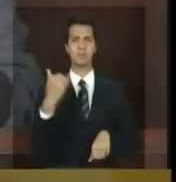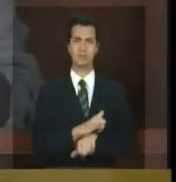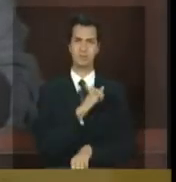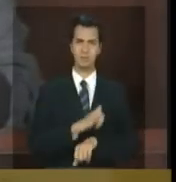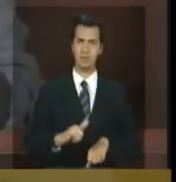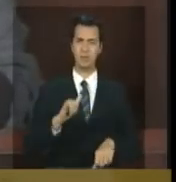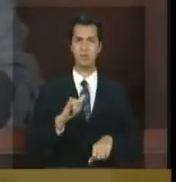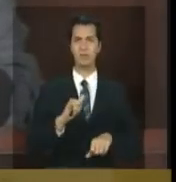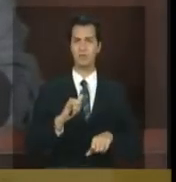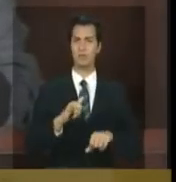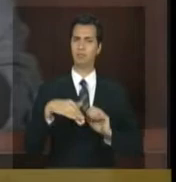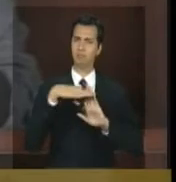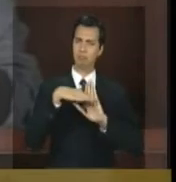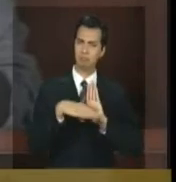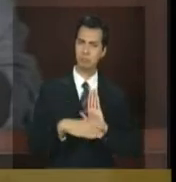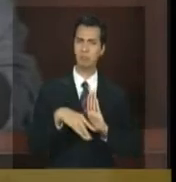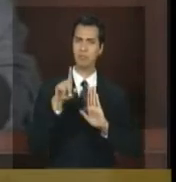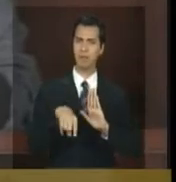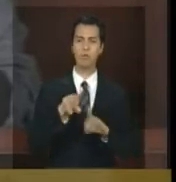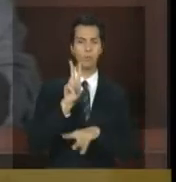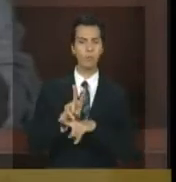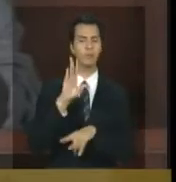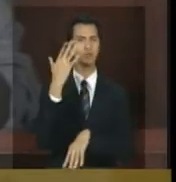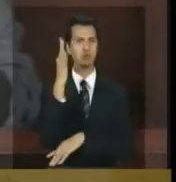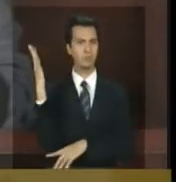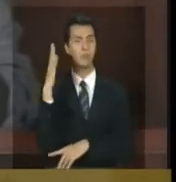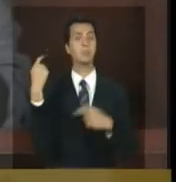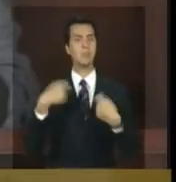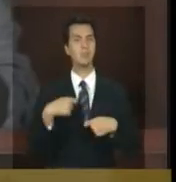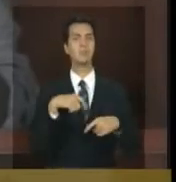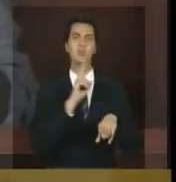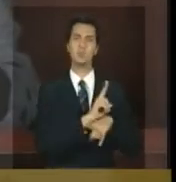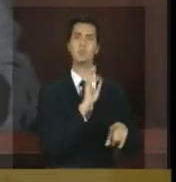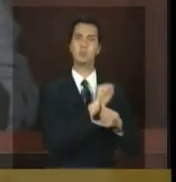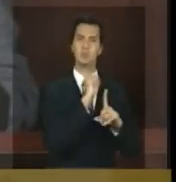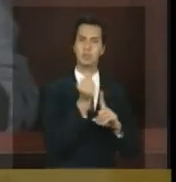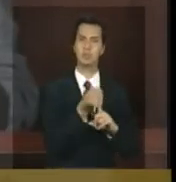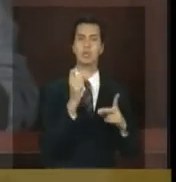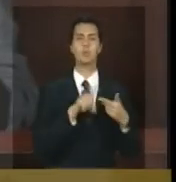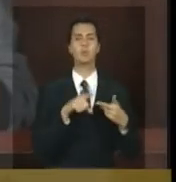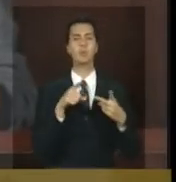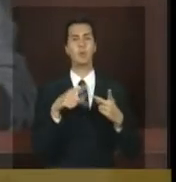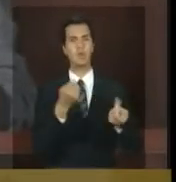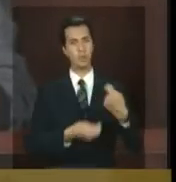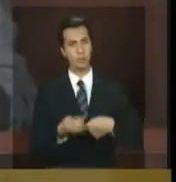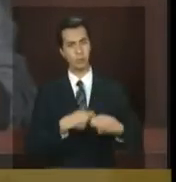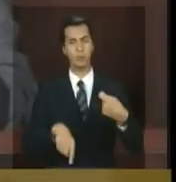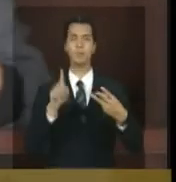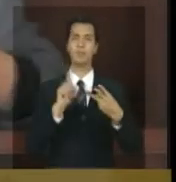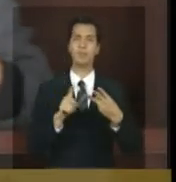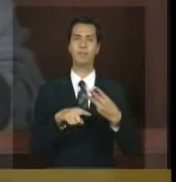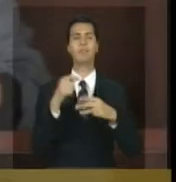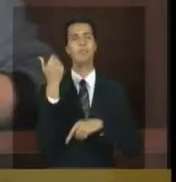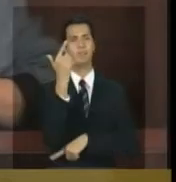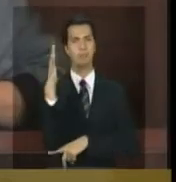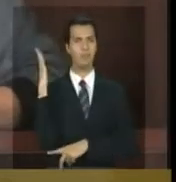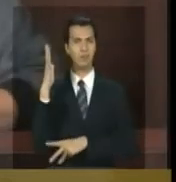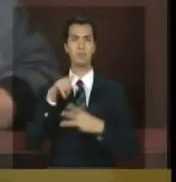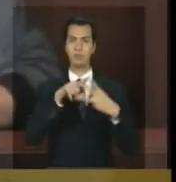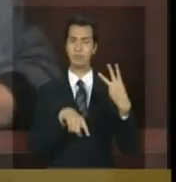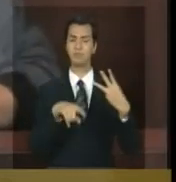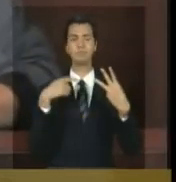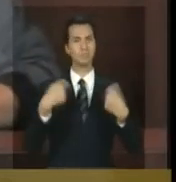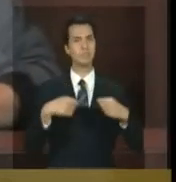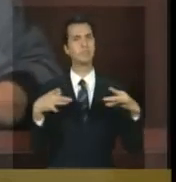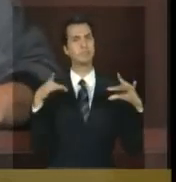ambiental, que é uma agenda que permite e tem que trabalhar a questão social e a questão econômica junto com a questão ecológica. E esse é o pulo